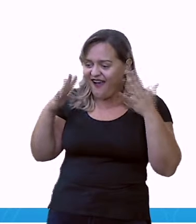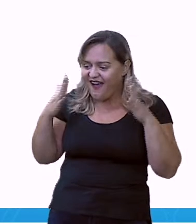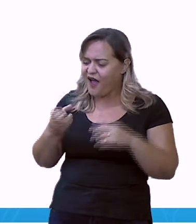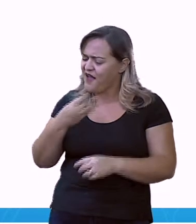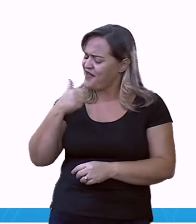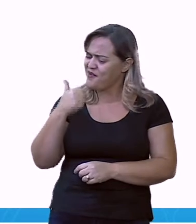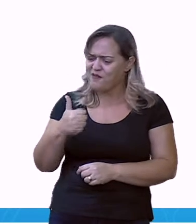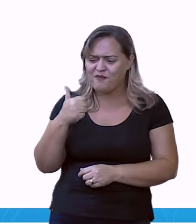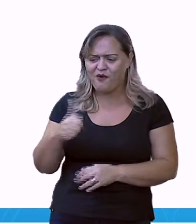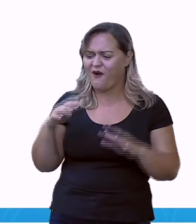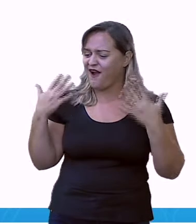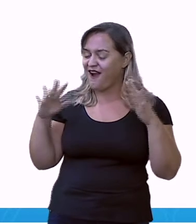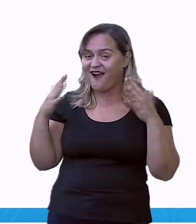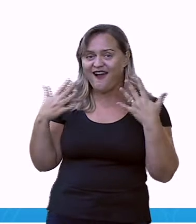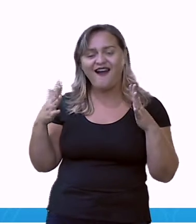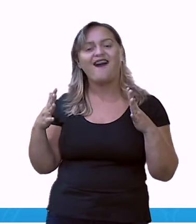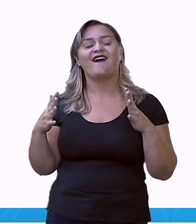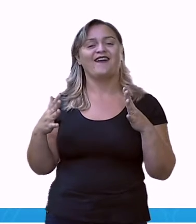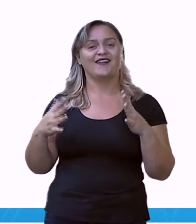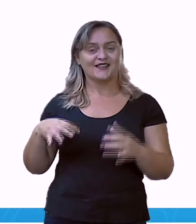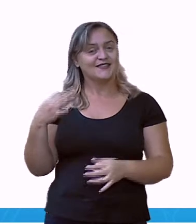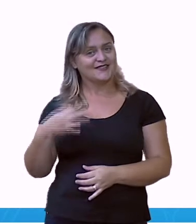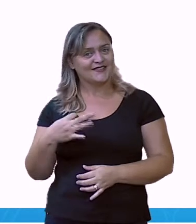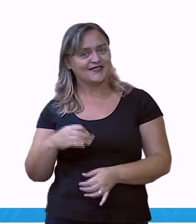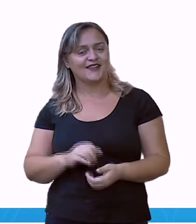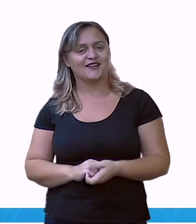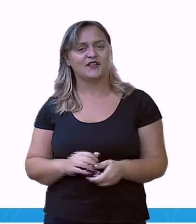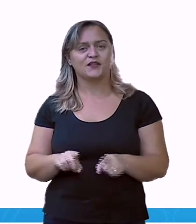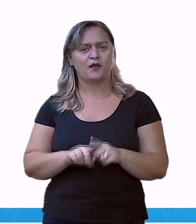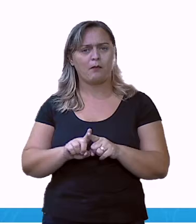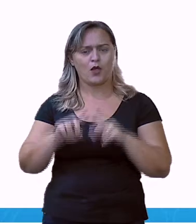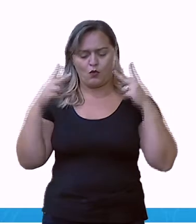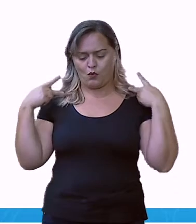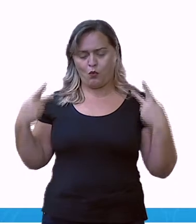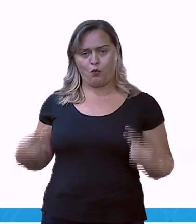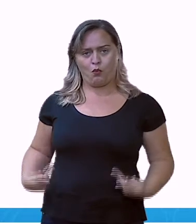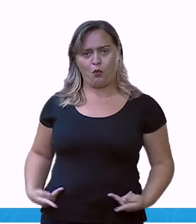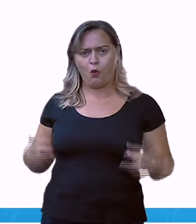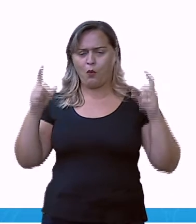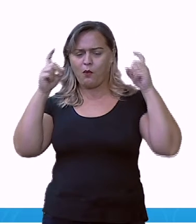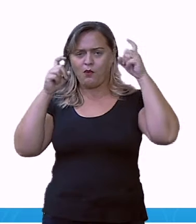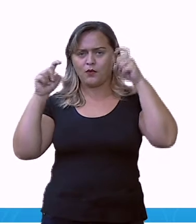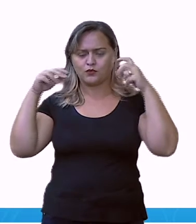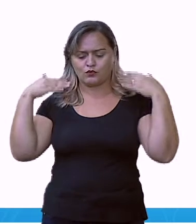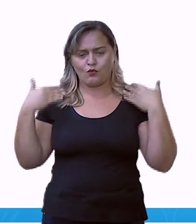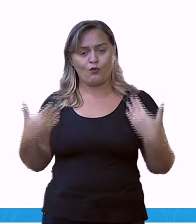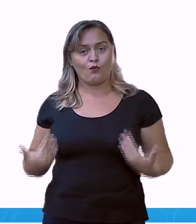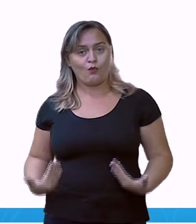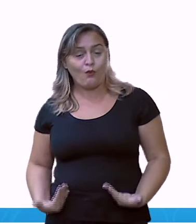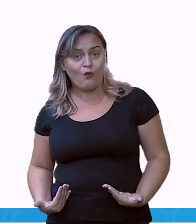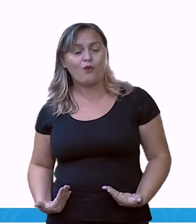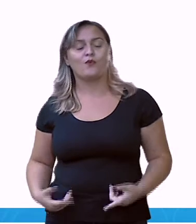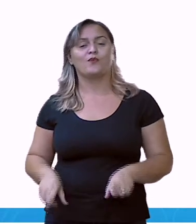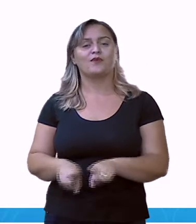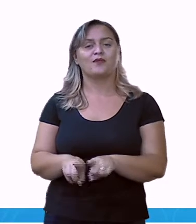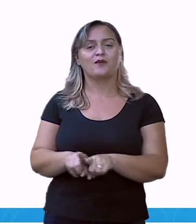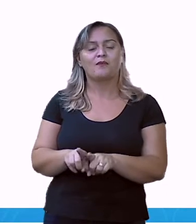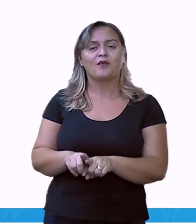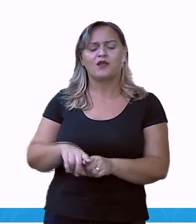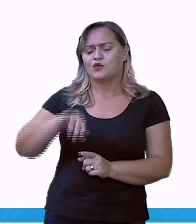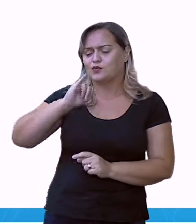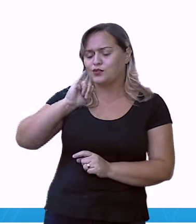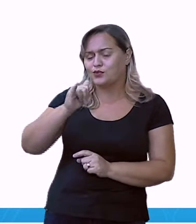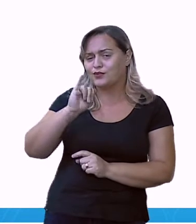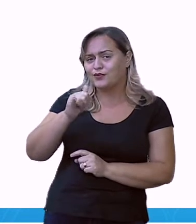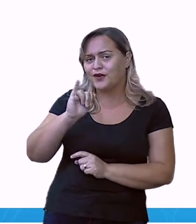aí divertidas com sua voz, a sua linguagem corporal, Ela pode motivar a criança. Use a criatividade e lembre de trocar